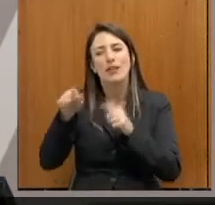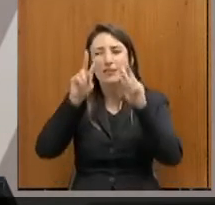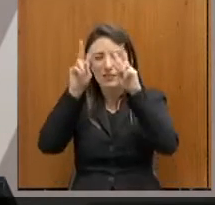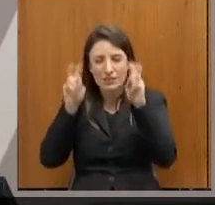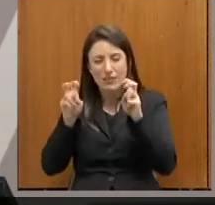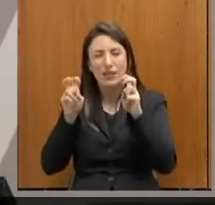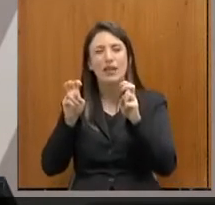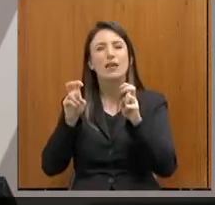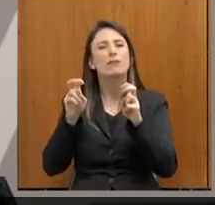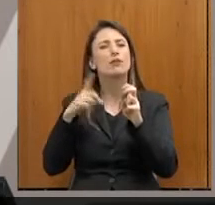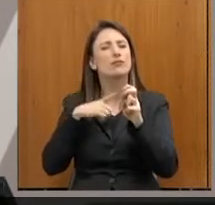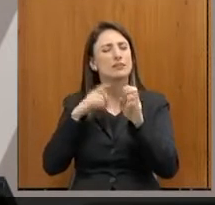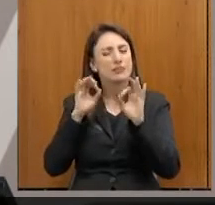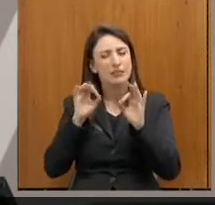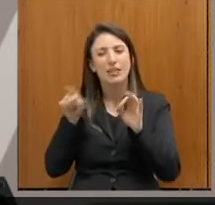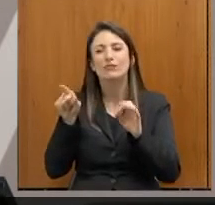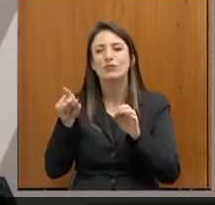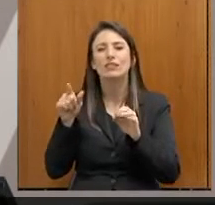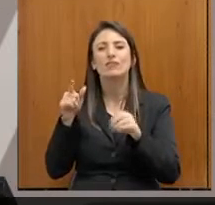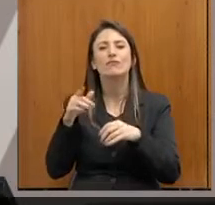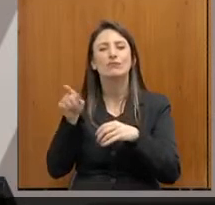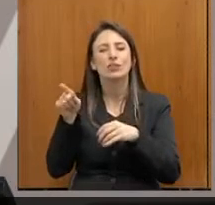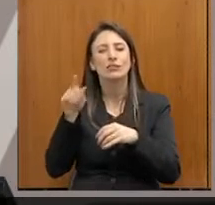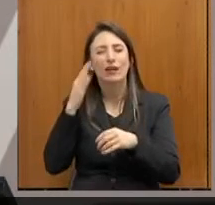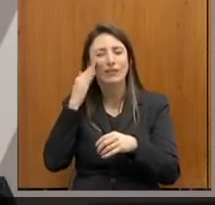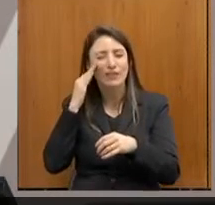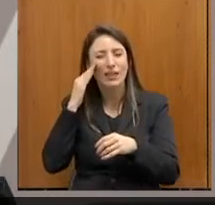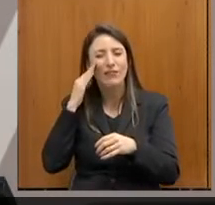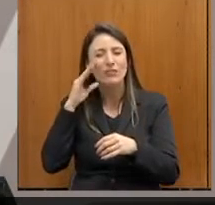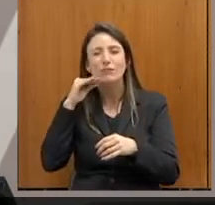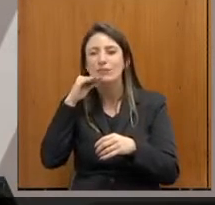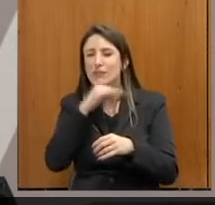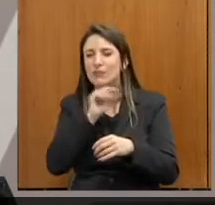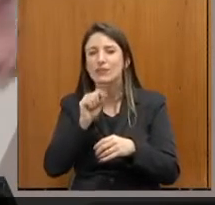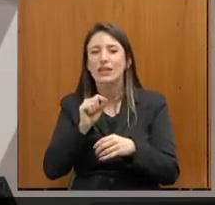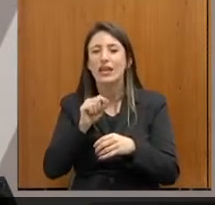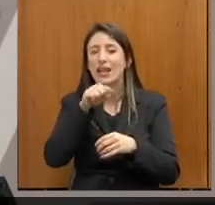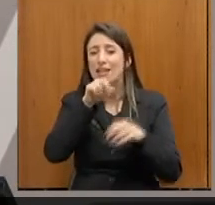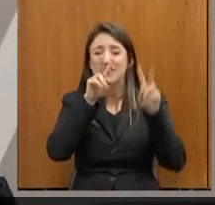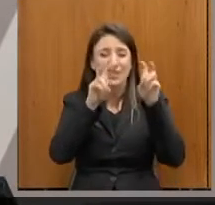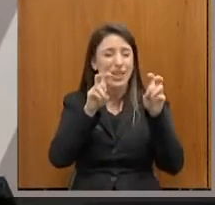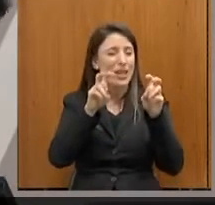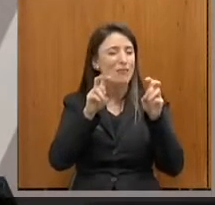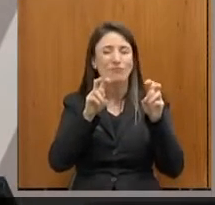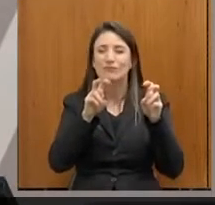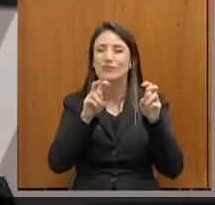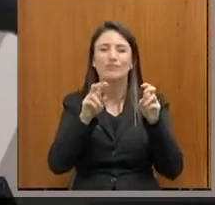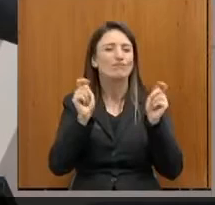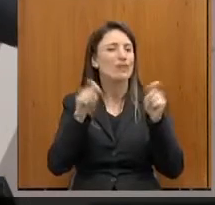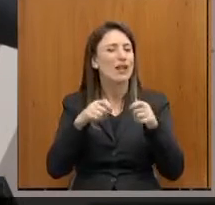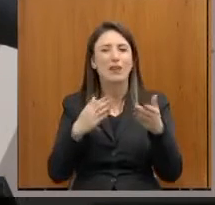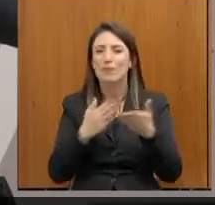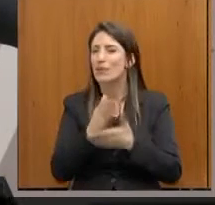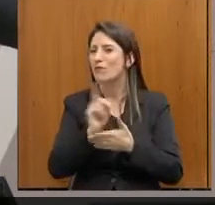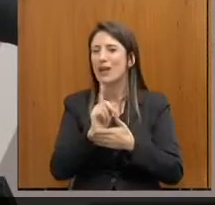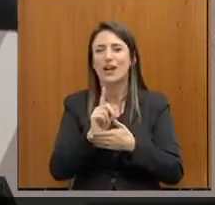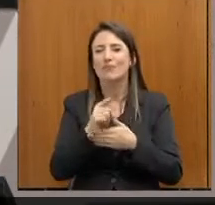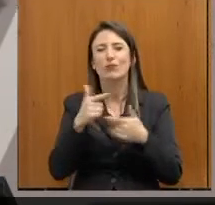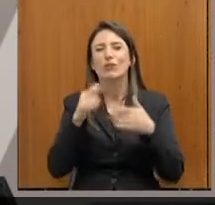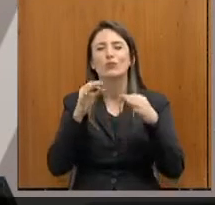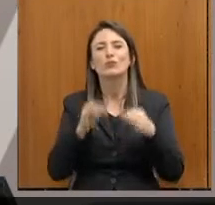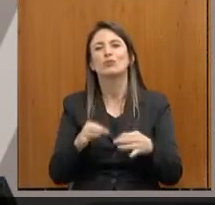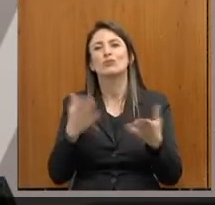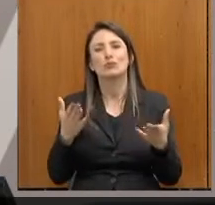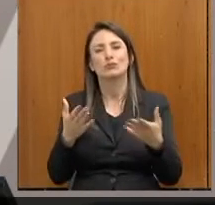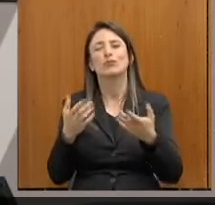eu tenho certeza que vai chegar à conclusão de quem justo essa Assembleia aprová-lo como fez questão de mencionar faço questão de fazer o convite